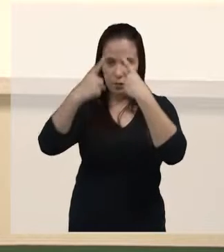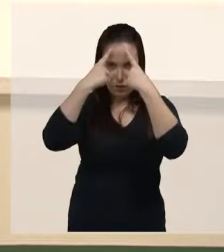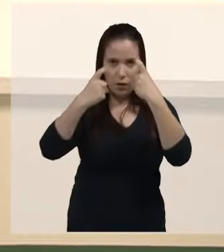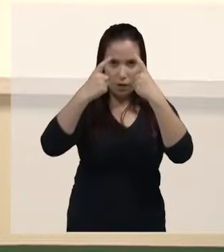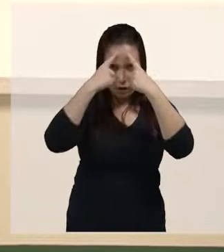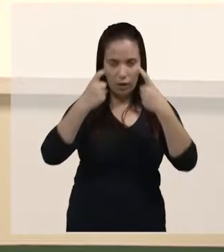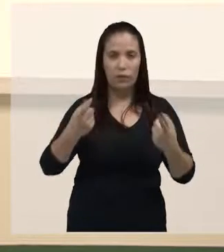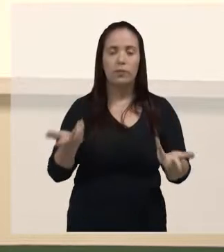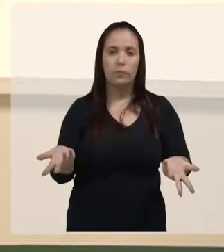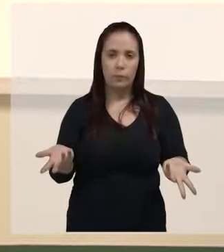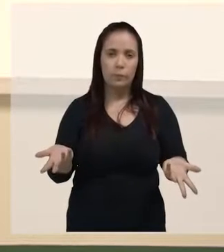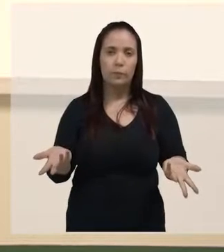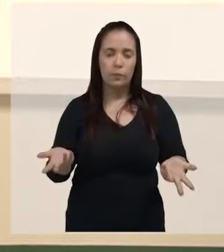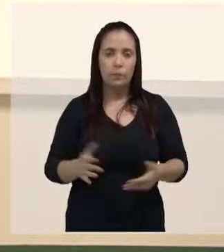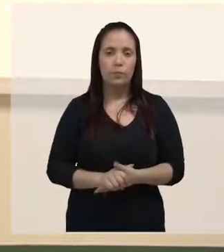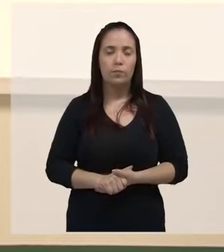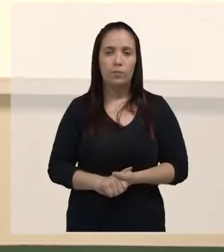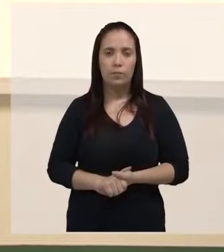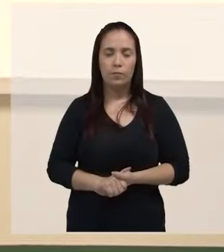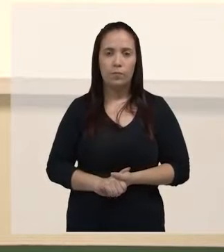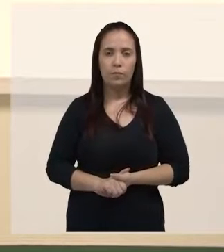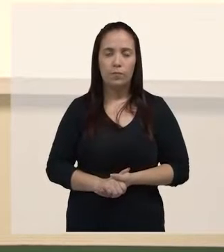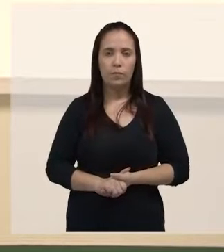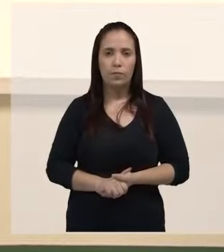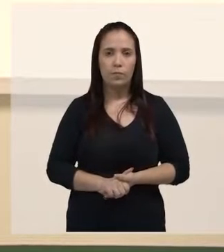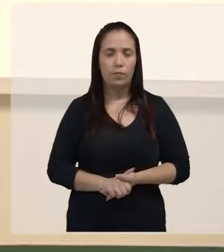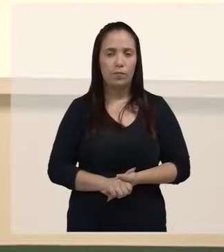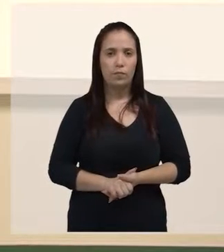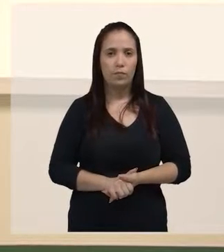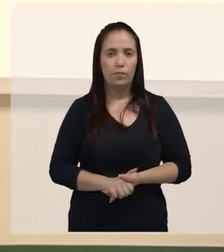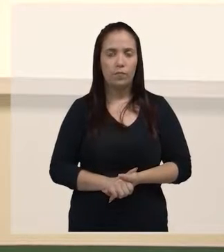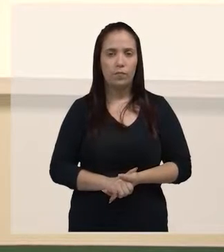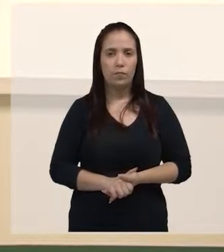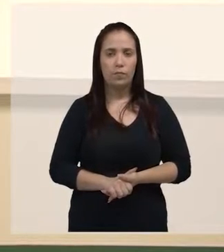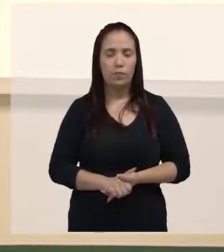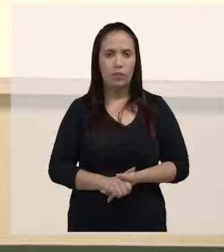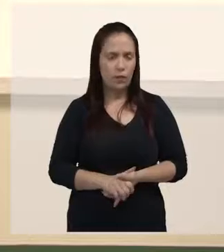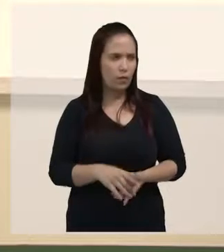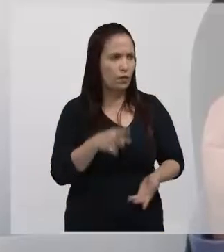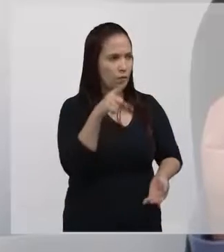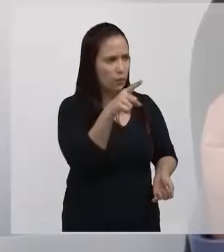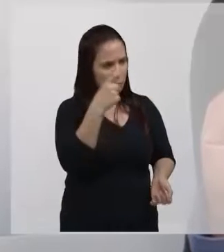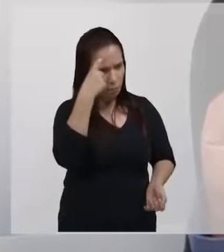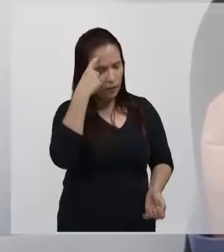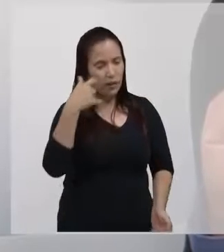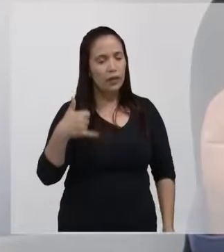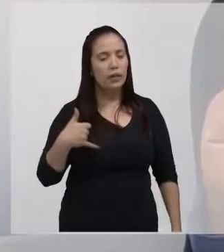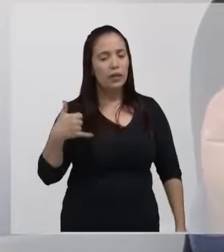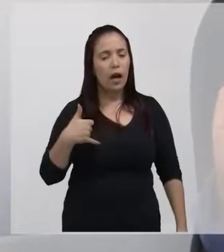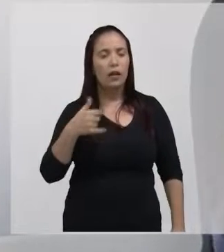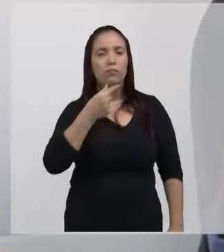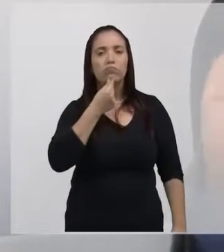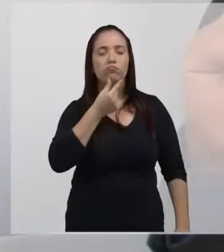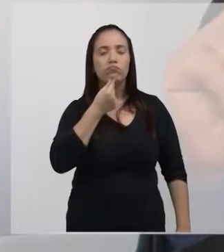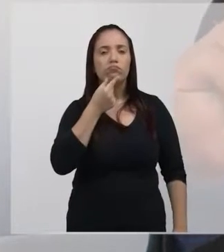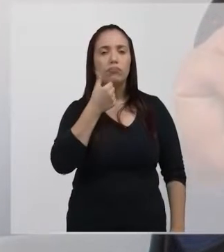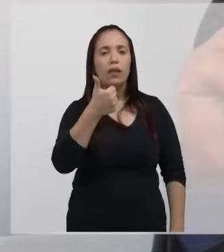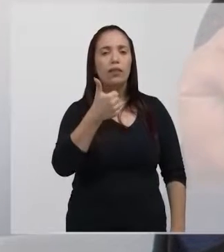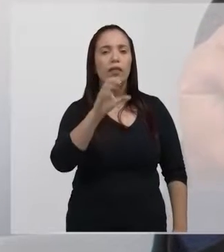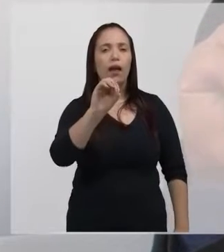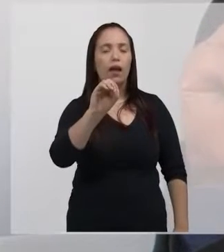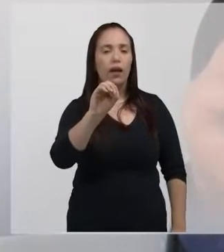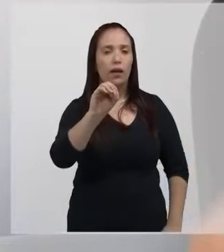fazer paradas. Você já imaginou? Só terminando... Não, mas você já imaginou um indivíduo com 10 anos até os